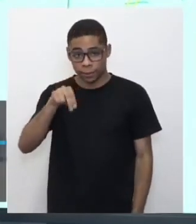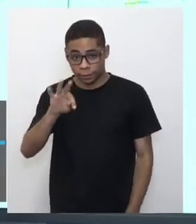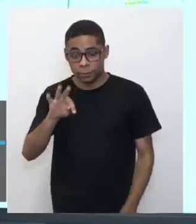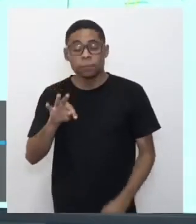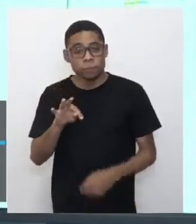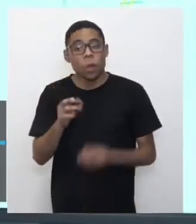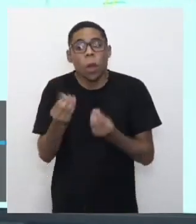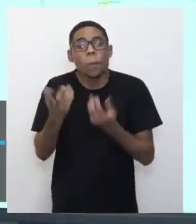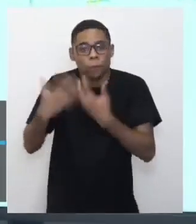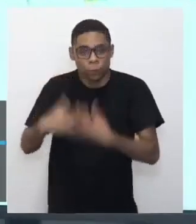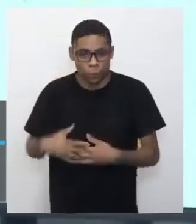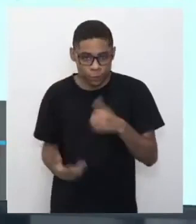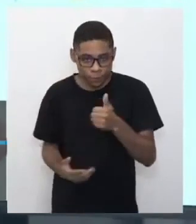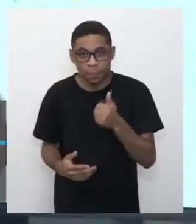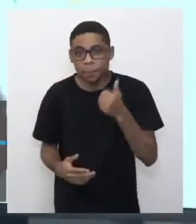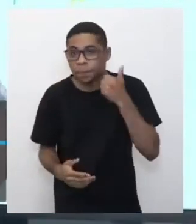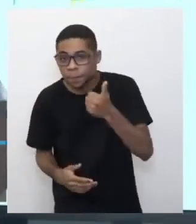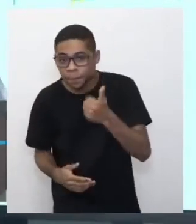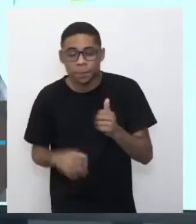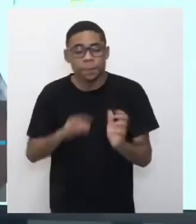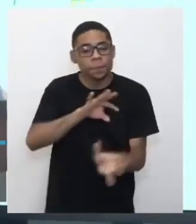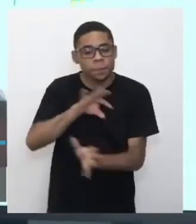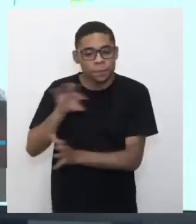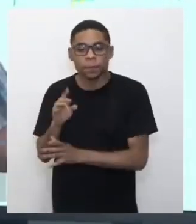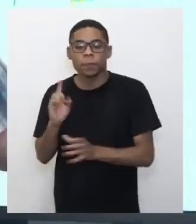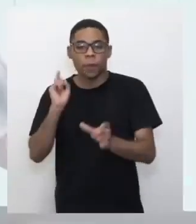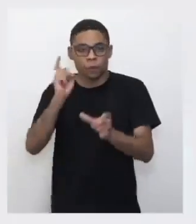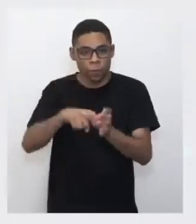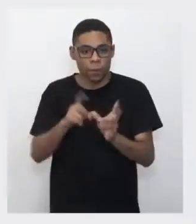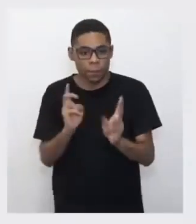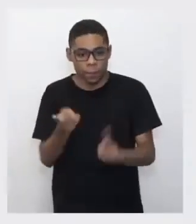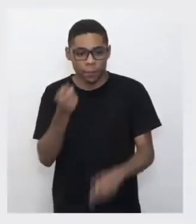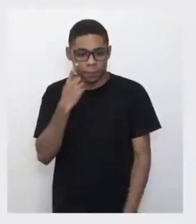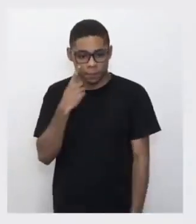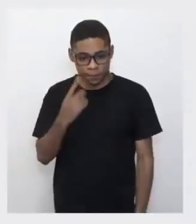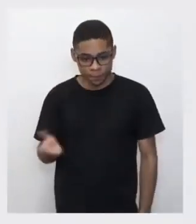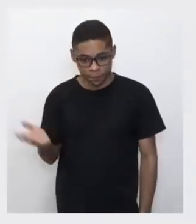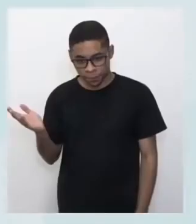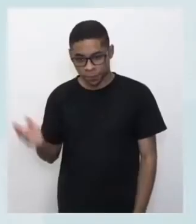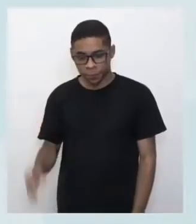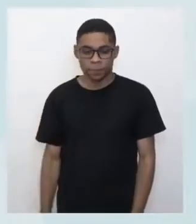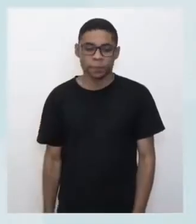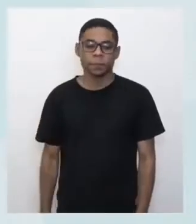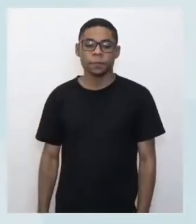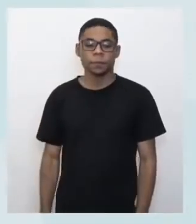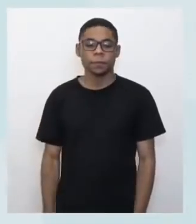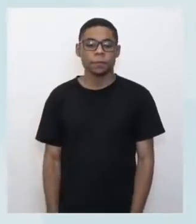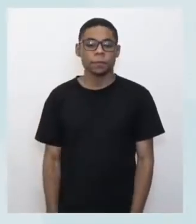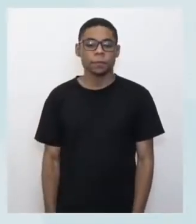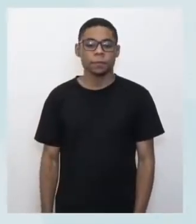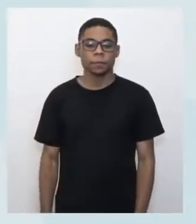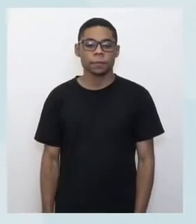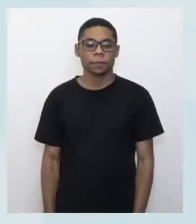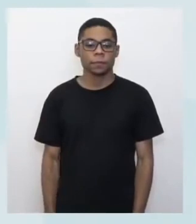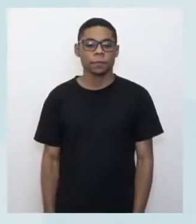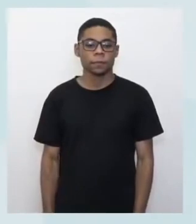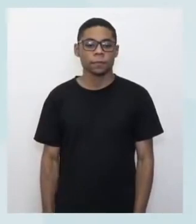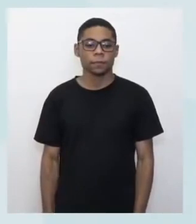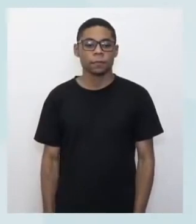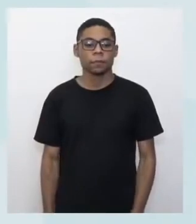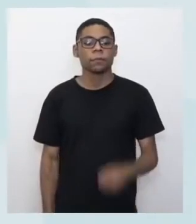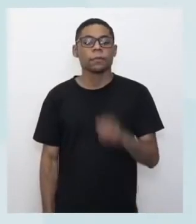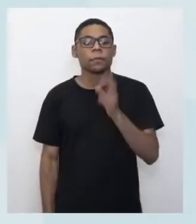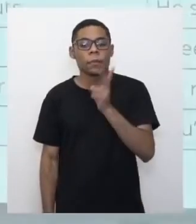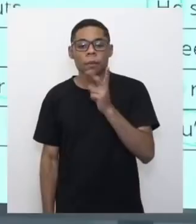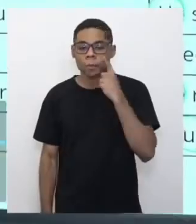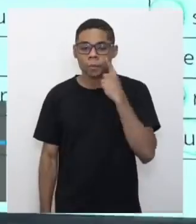Tudo bem. Tranquilinho? Então, vamos lá. Vamos voltar aqui para a nossa tela simpática. Nós já vimos aqui o